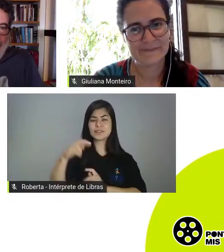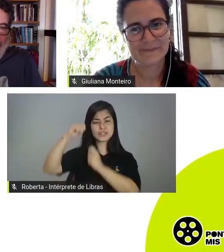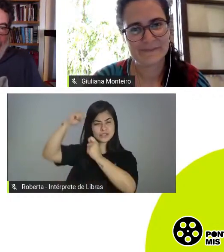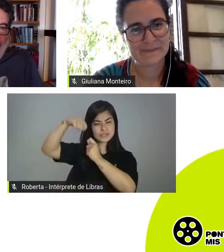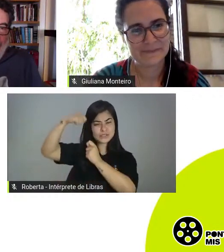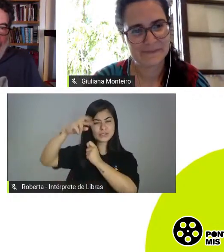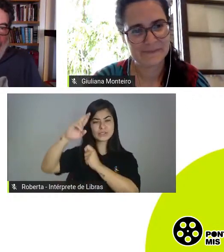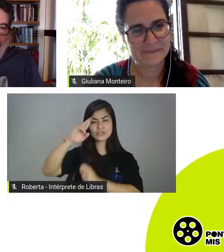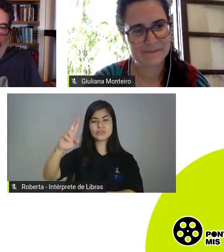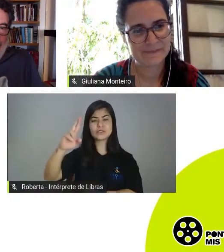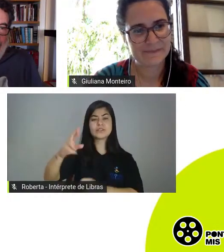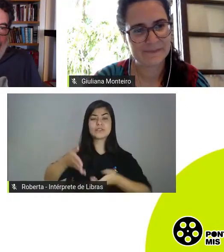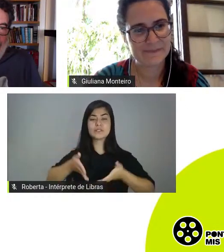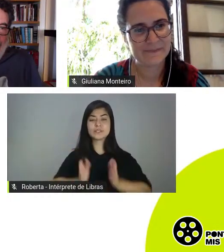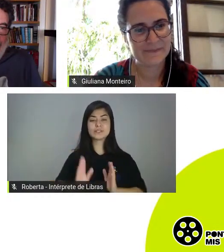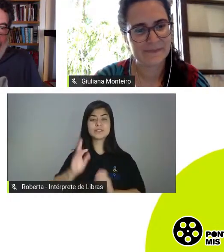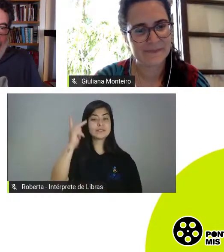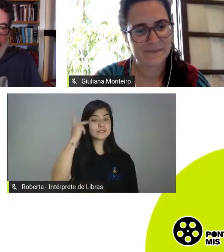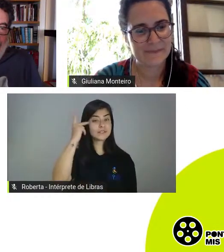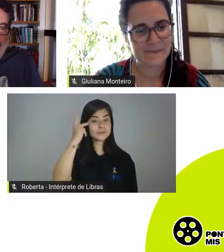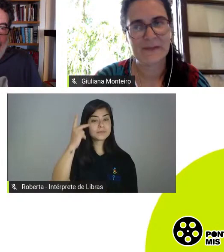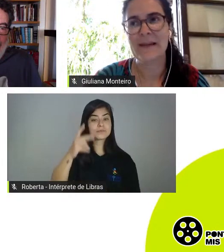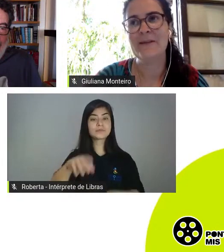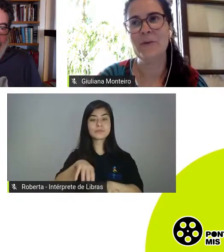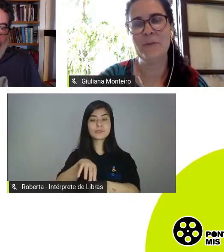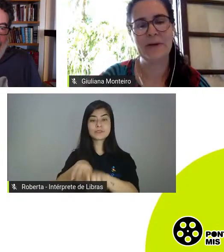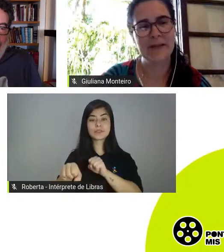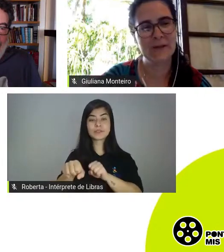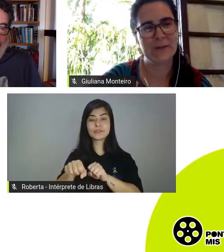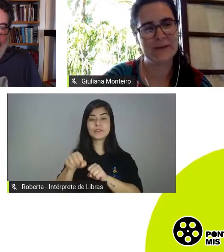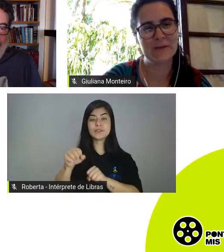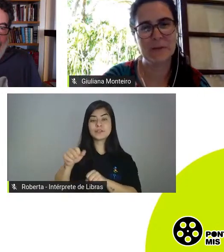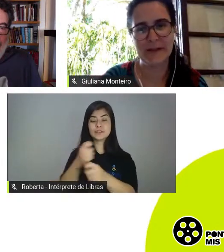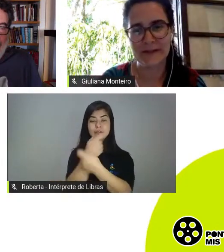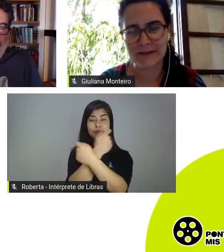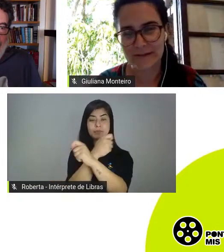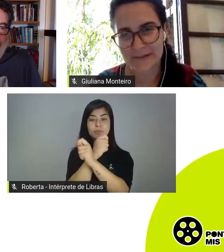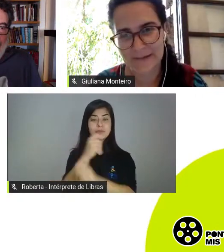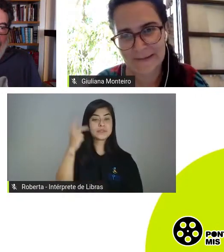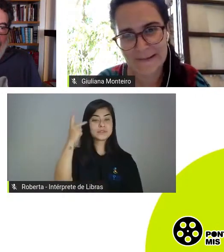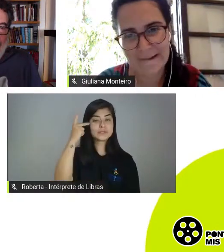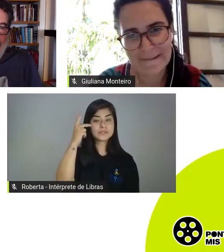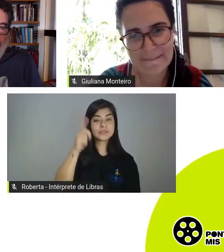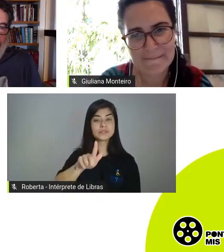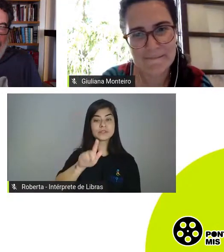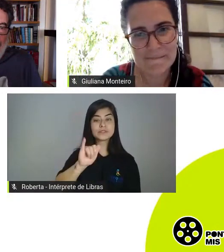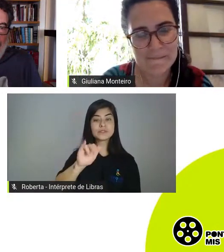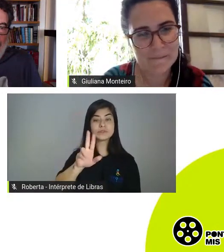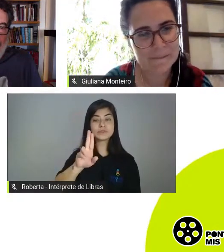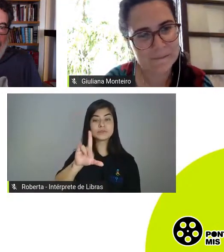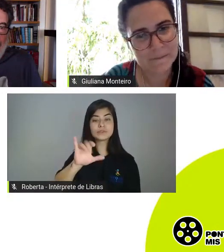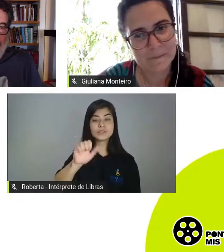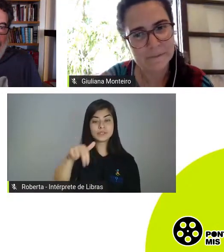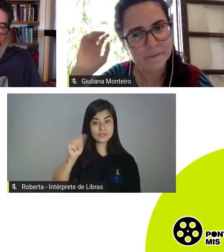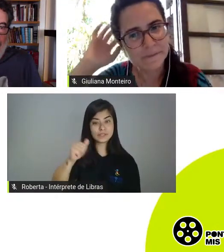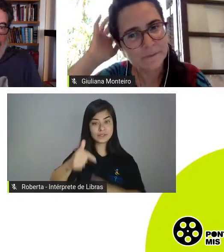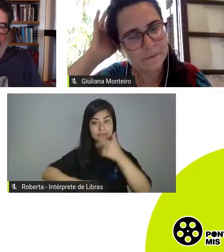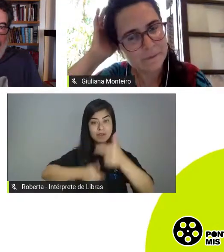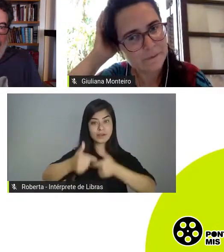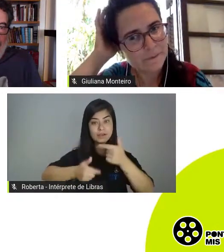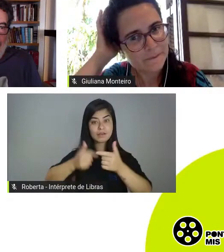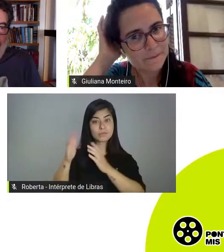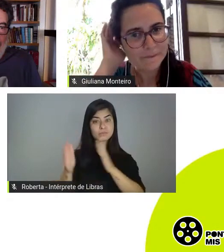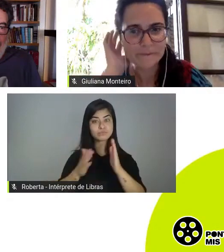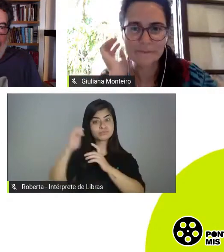São Paulo, formada em MUC, São Paulo. Juliana trabalhou como produtora durante 8 anos antes